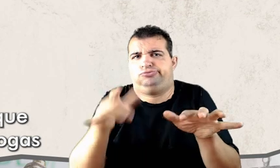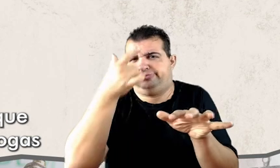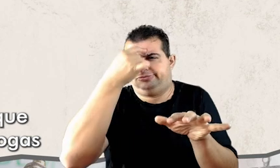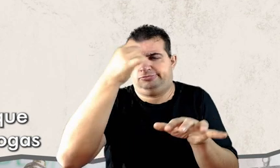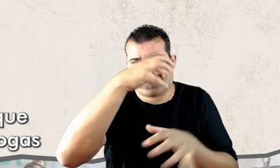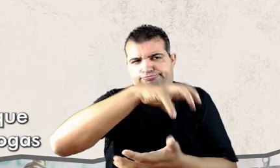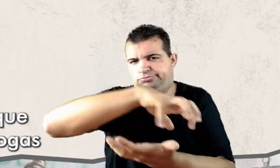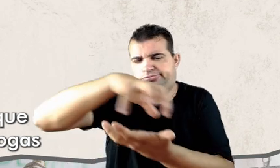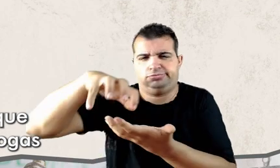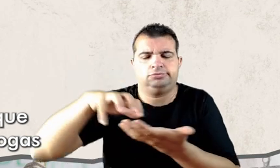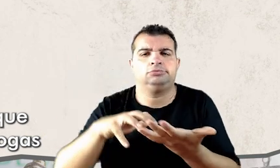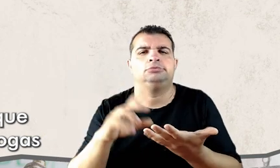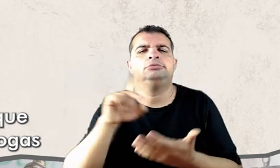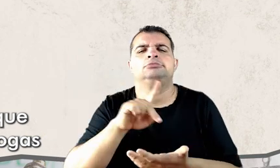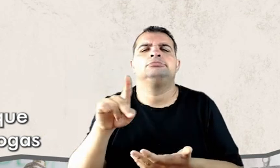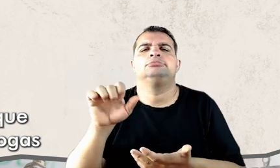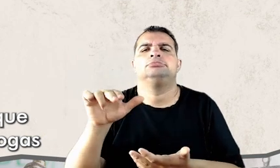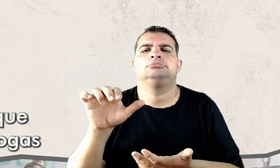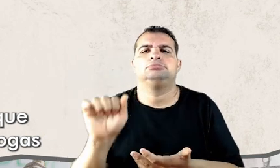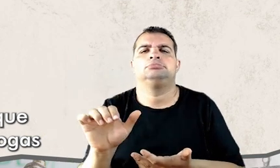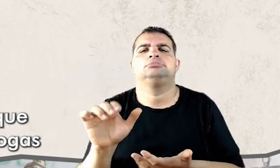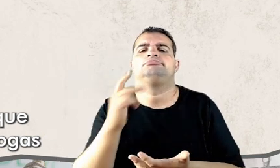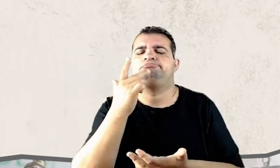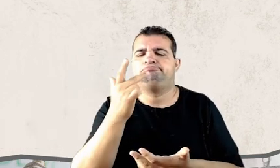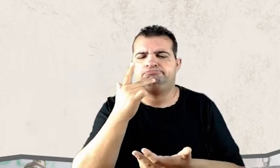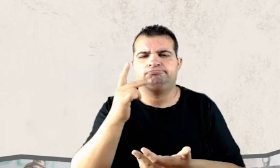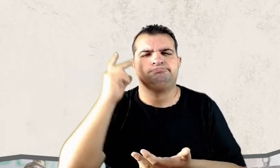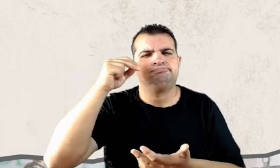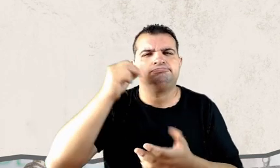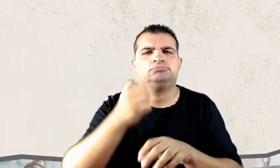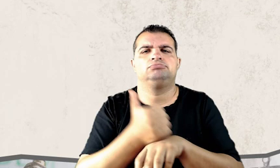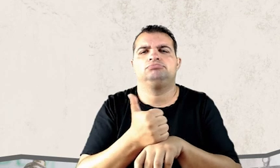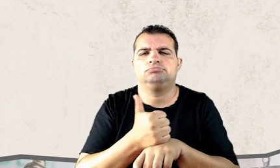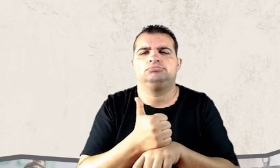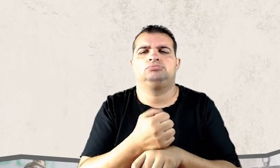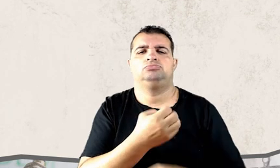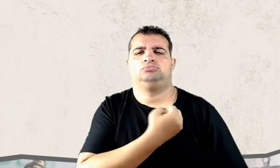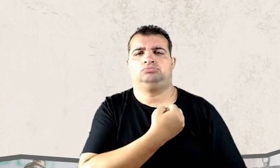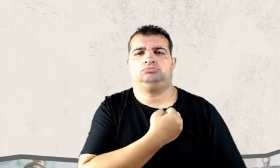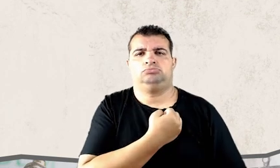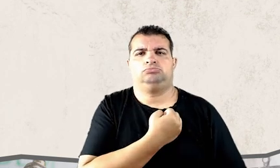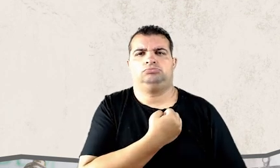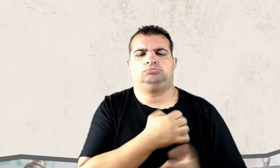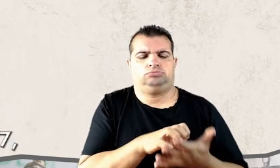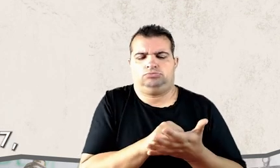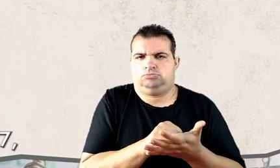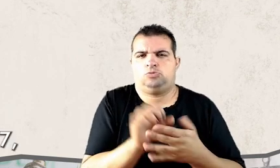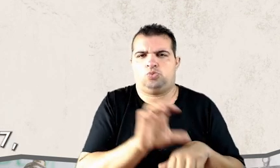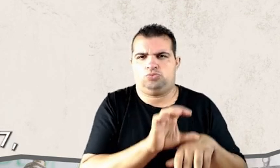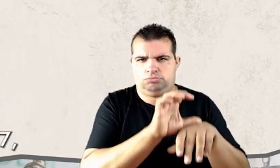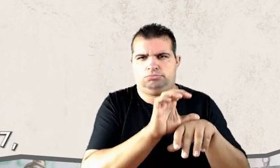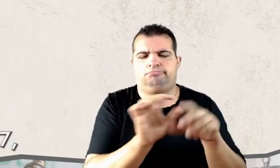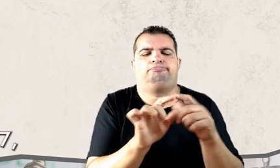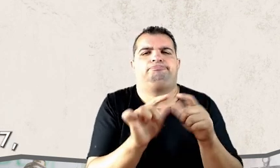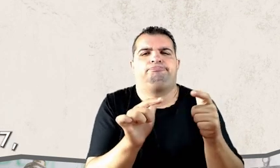A professora Ana Bock conta que o impacto no número de psicólogas e psicólogos registrados nos conselhos foi imenso. Quando a gente